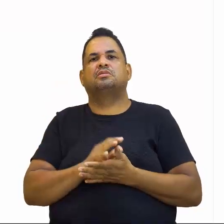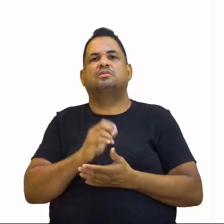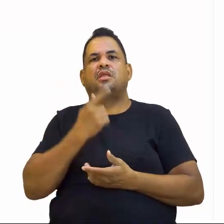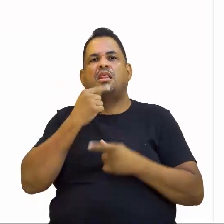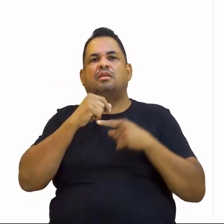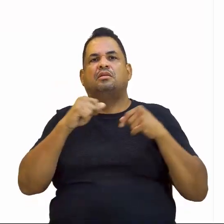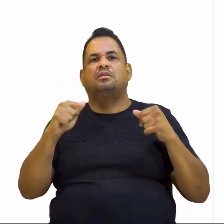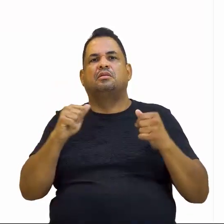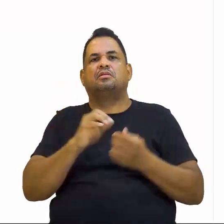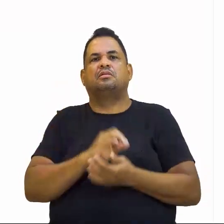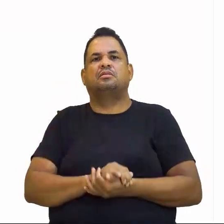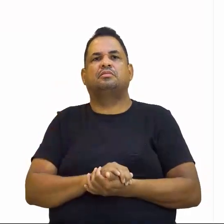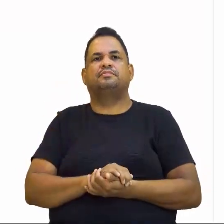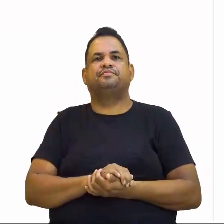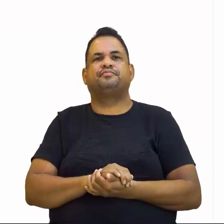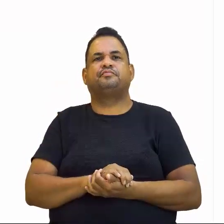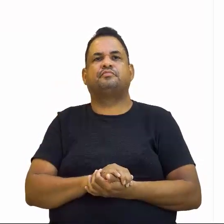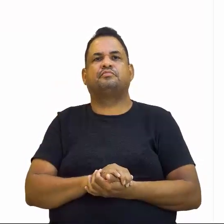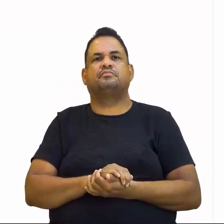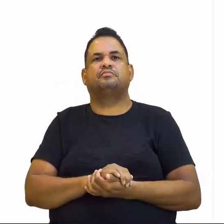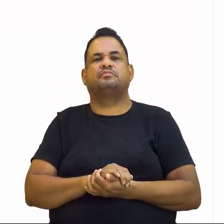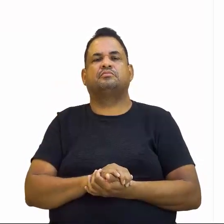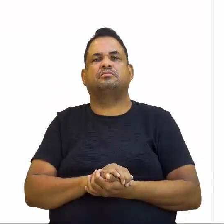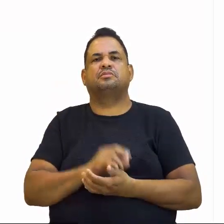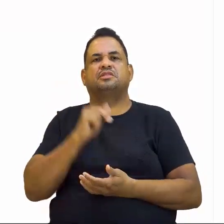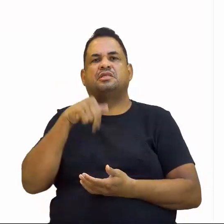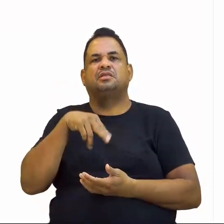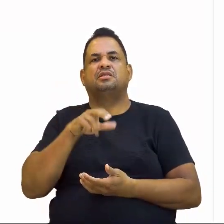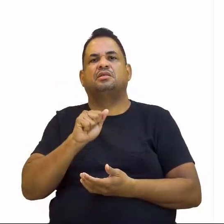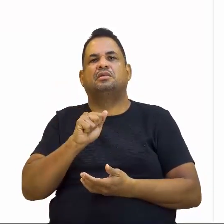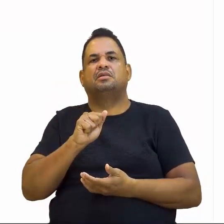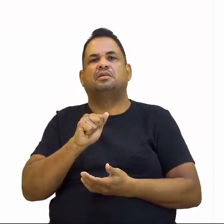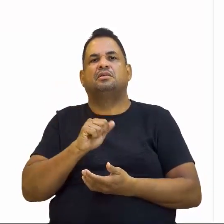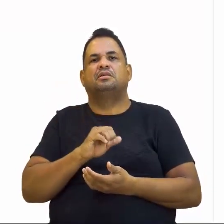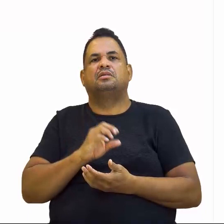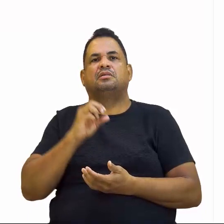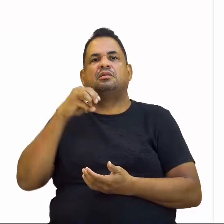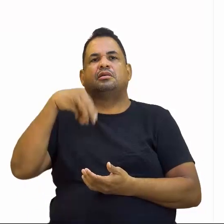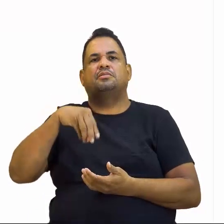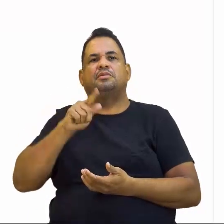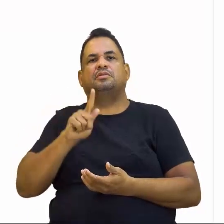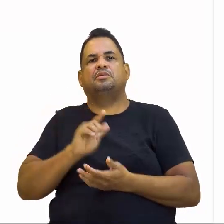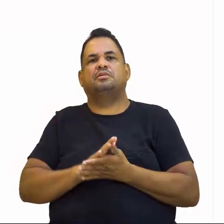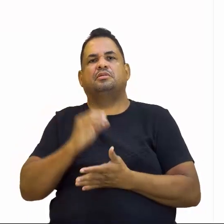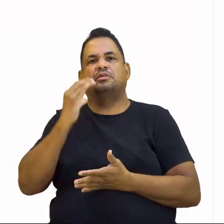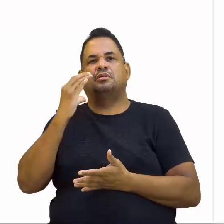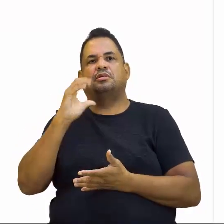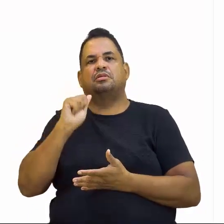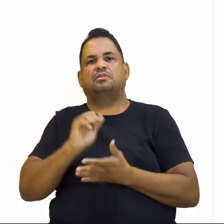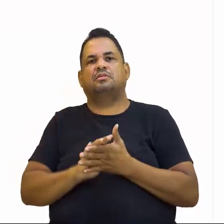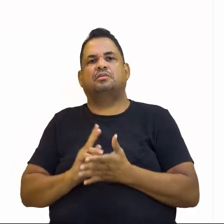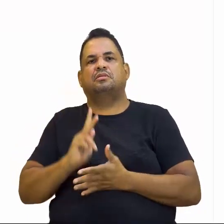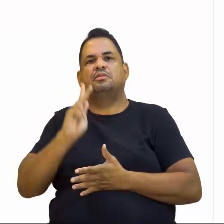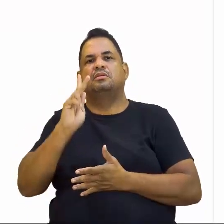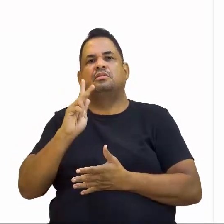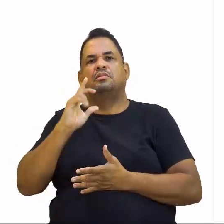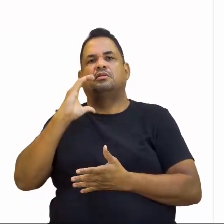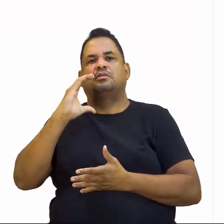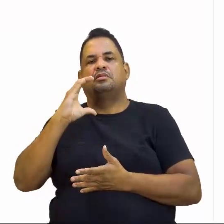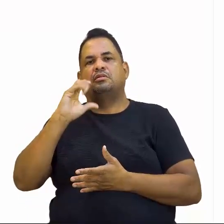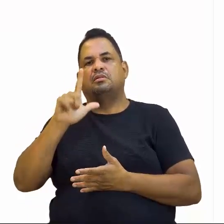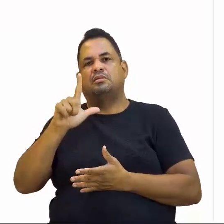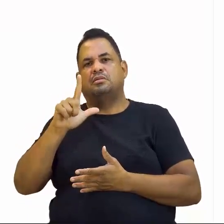temos o sal de sódio, magnésio, cálcio, potássio. Nós temos